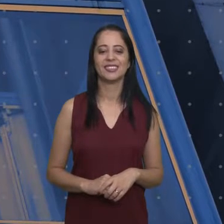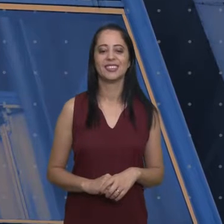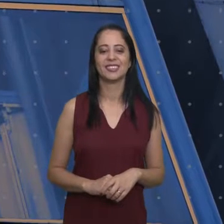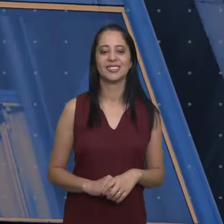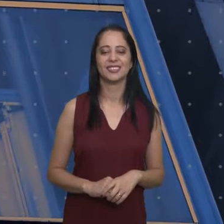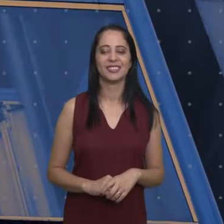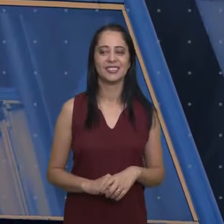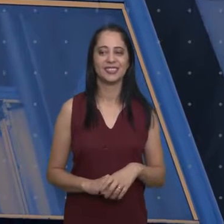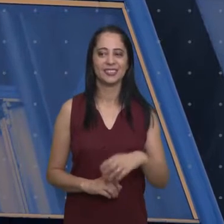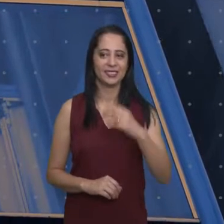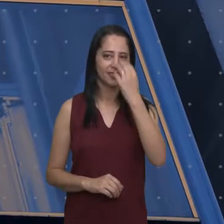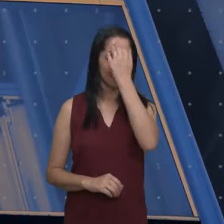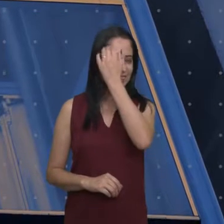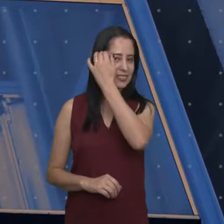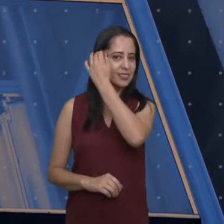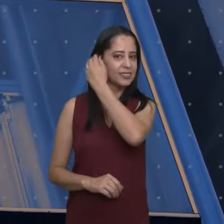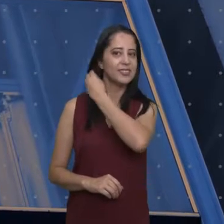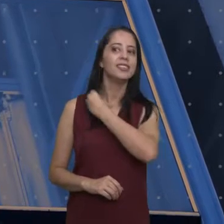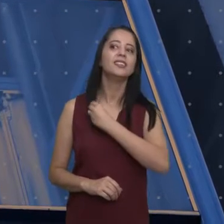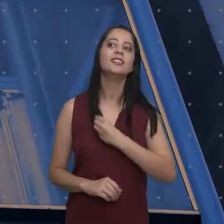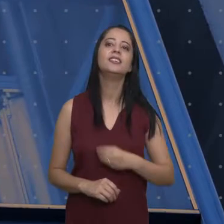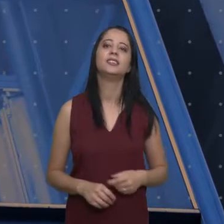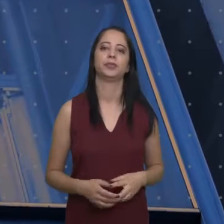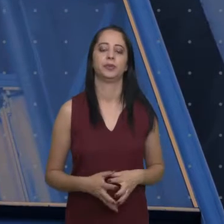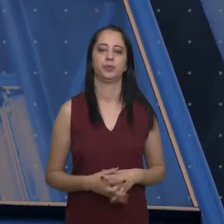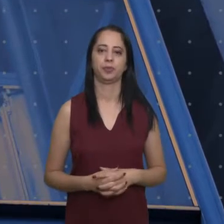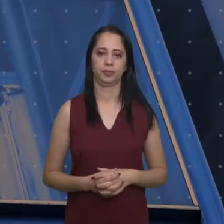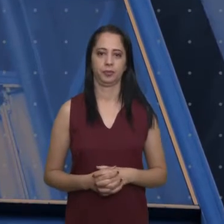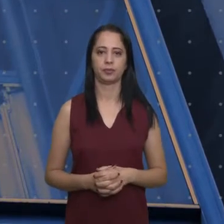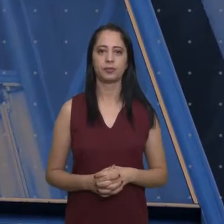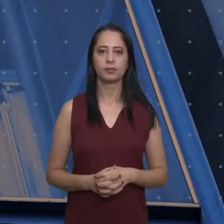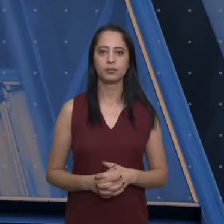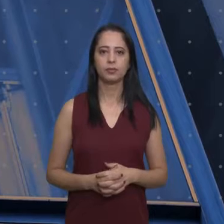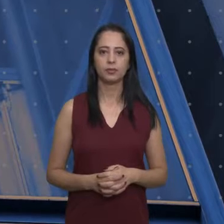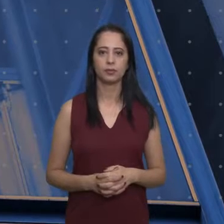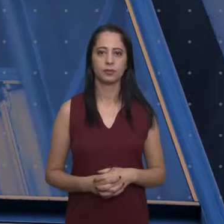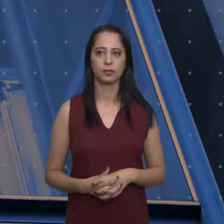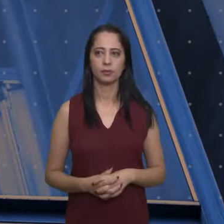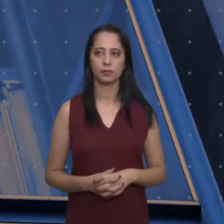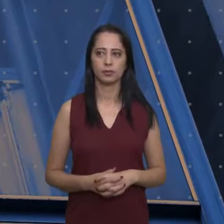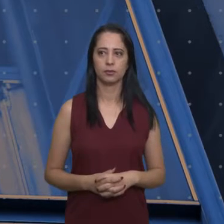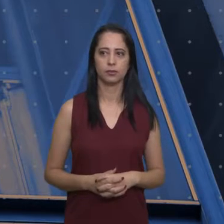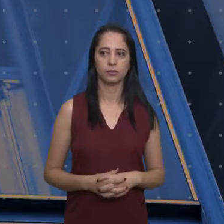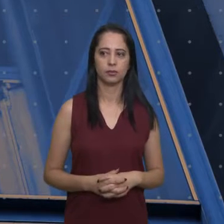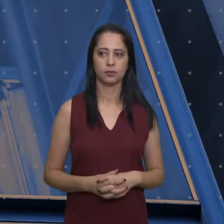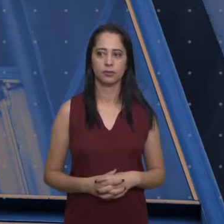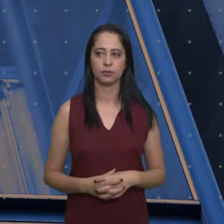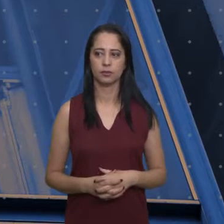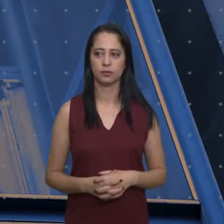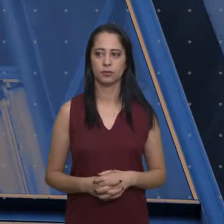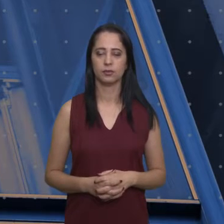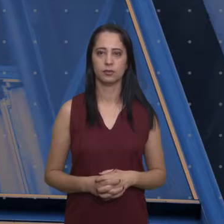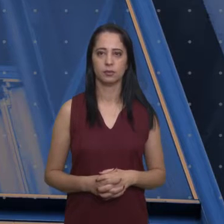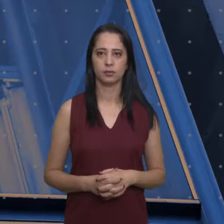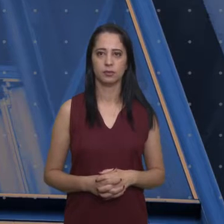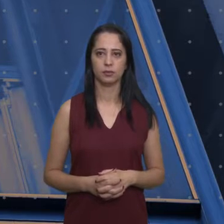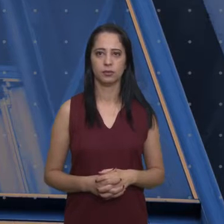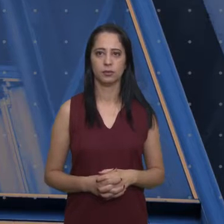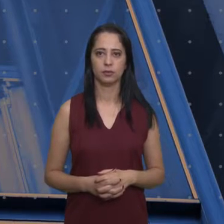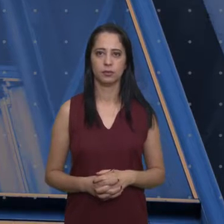atendente, auxiliar administrativo, auxiliar de cozinha, auxiliar de escrituração fiscal, auxiliar de